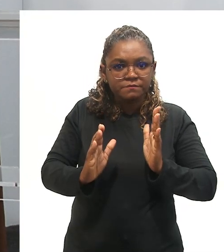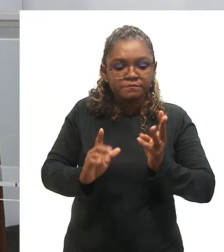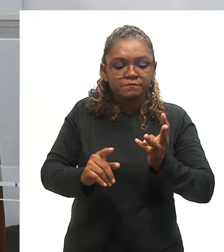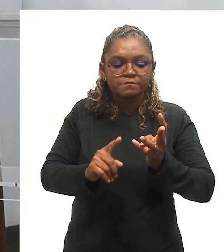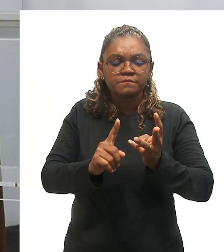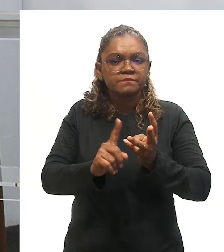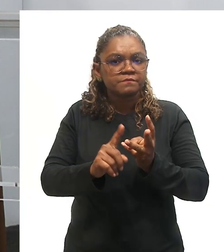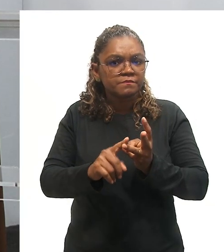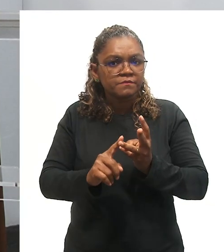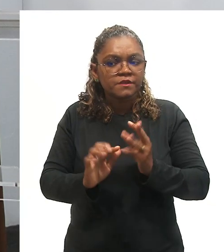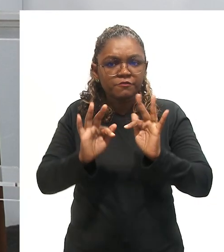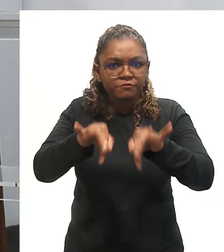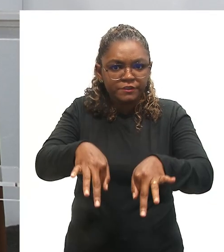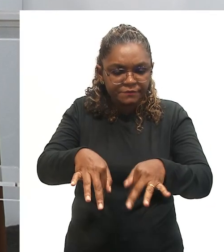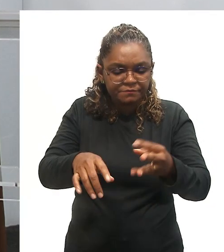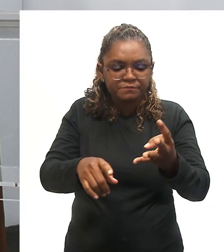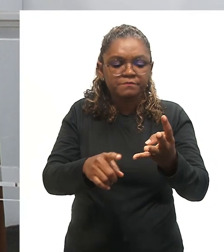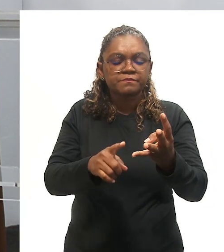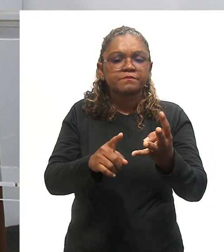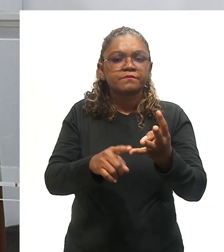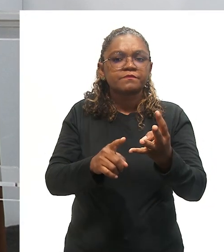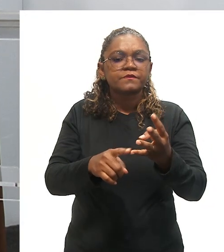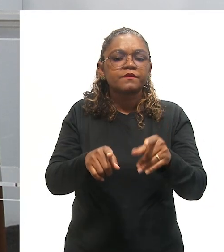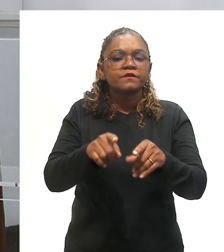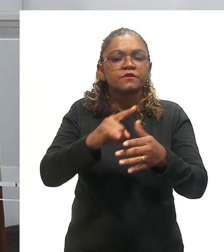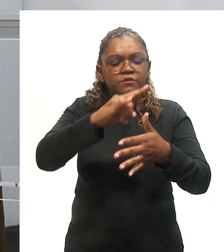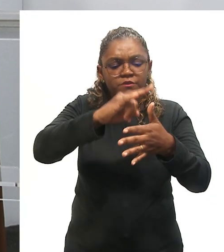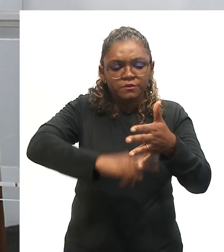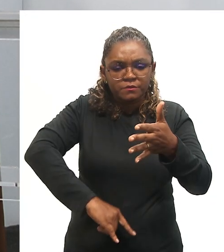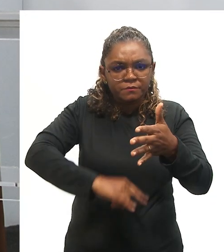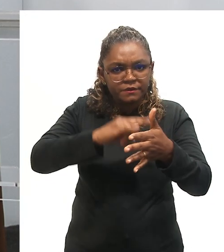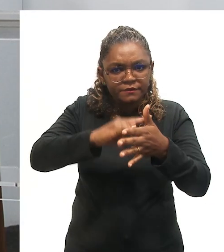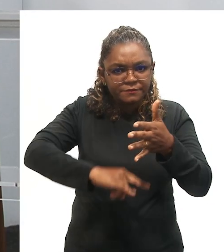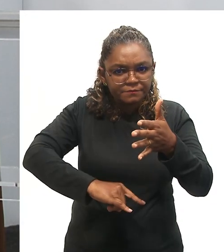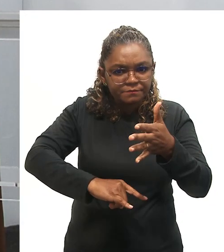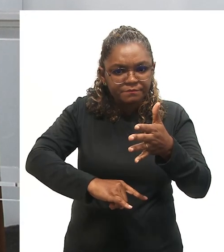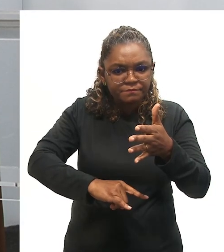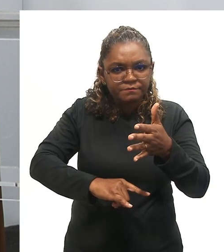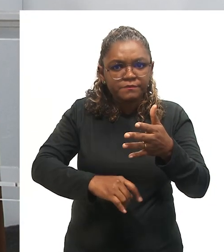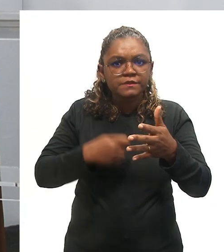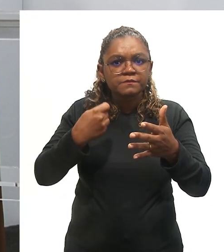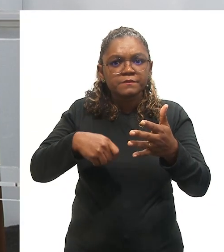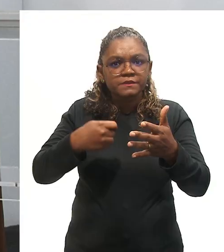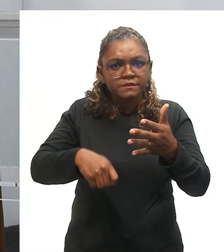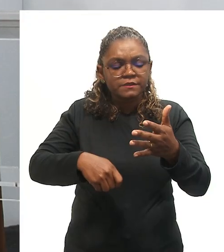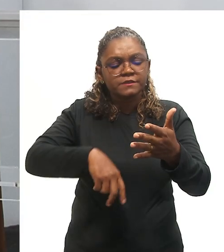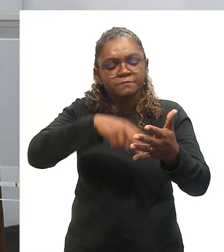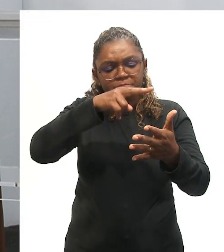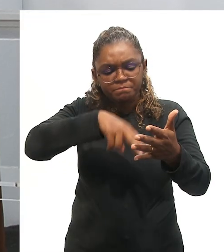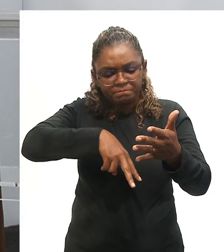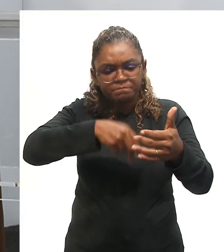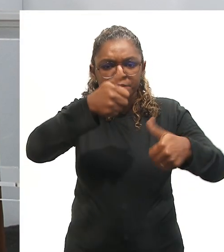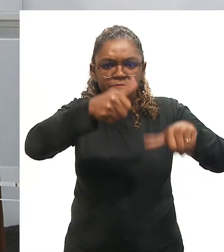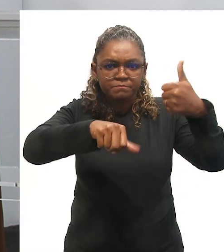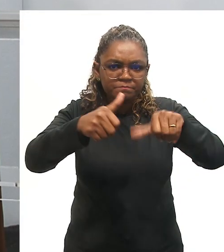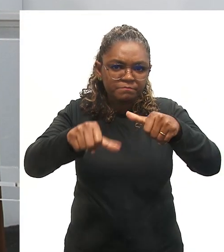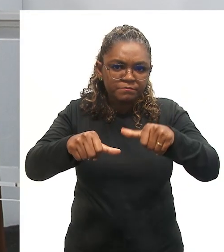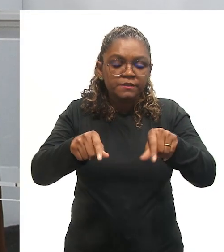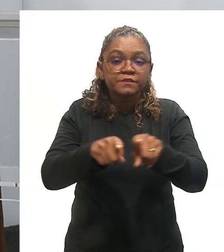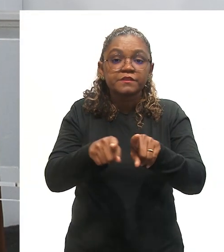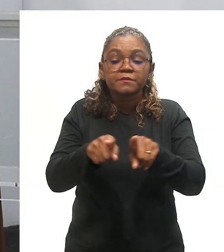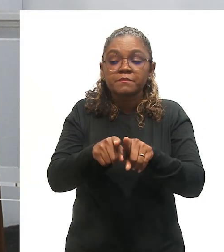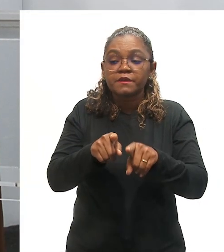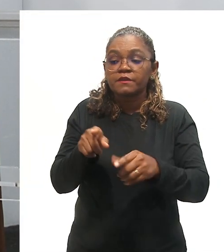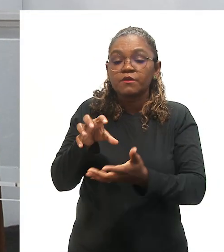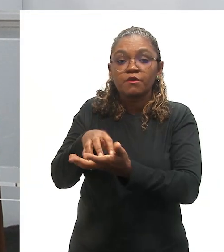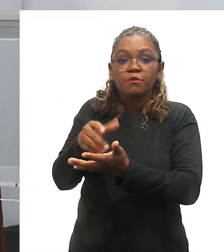fiscalização, eu tenho que, se for necessário, até um laudo do setor competente para verificar se realmente aquilo que eu comprei está de